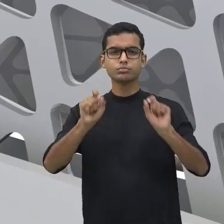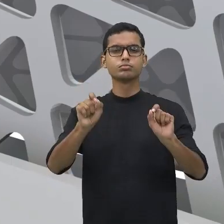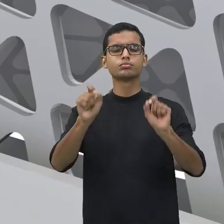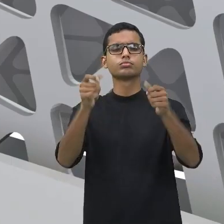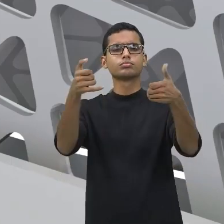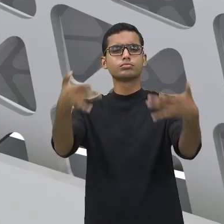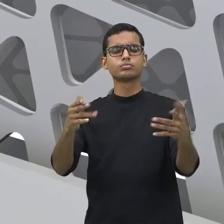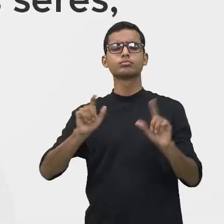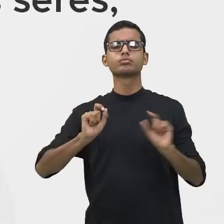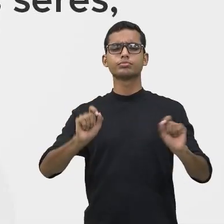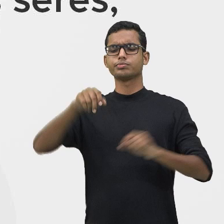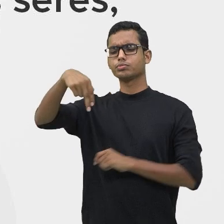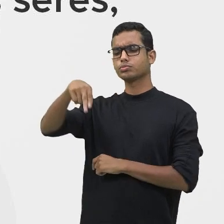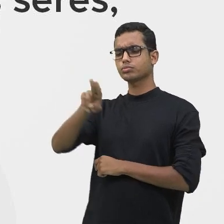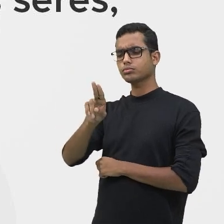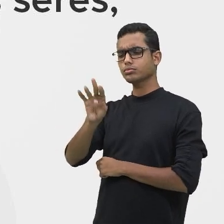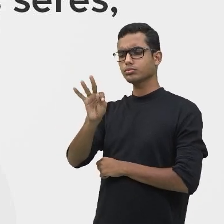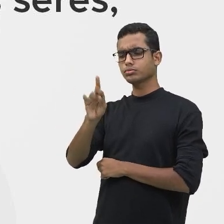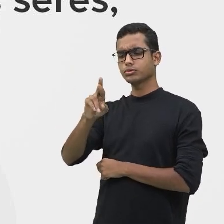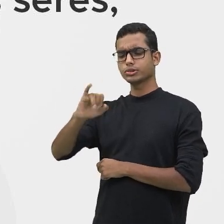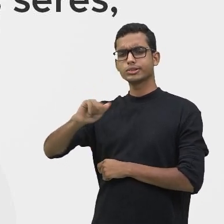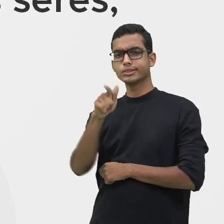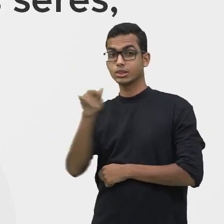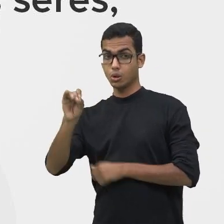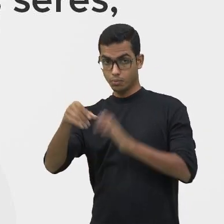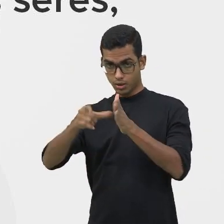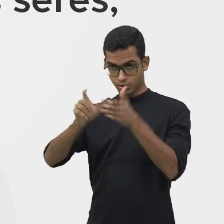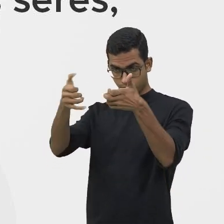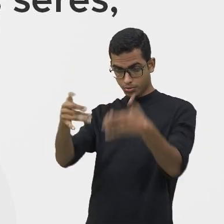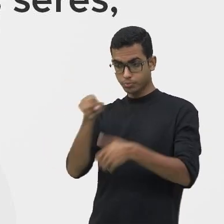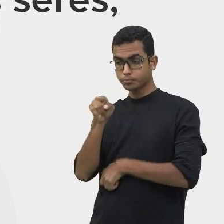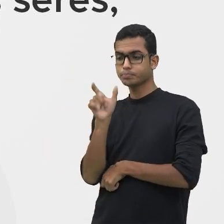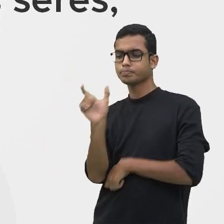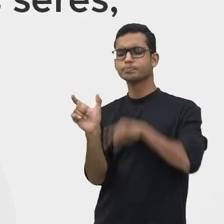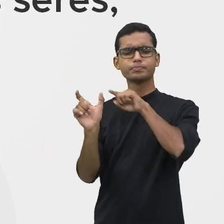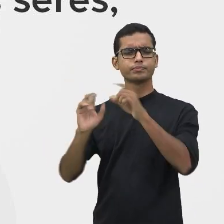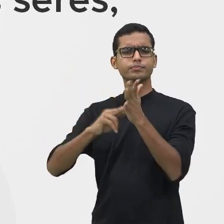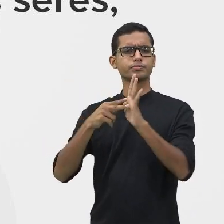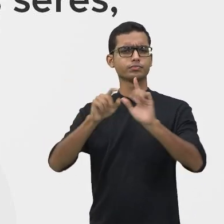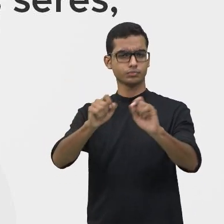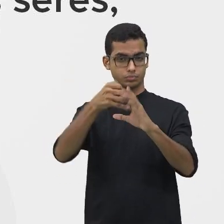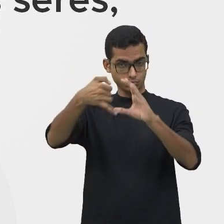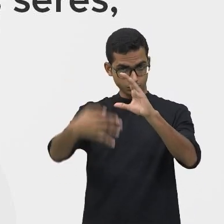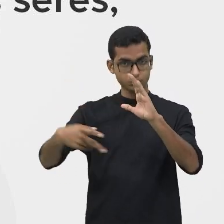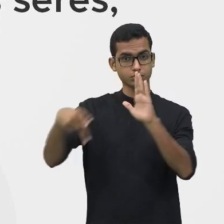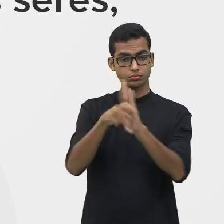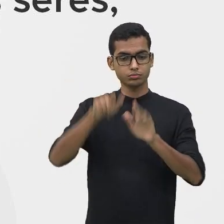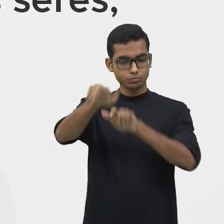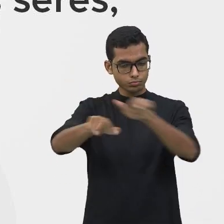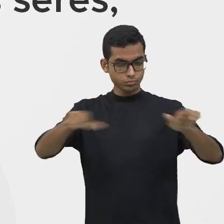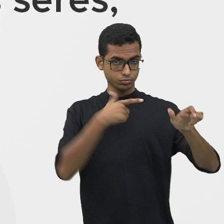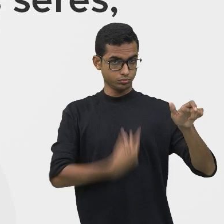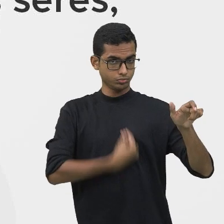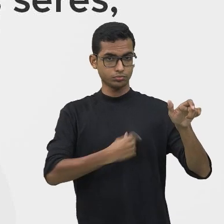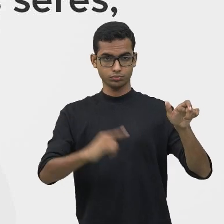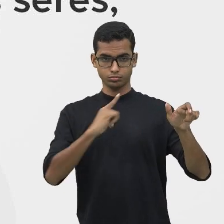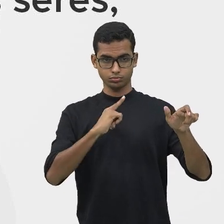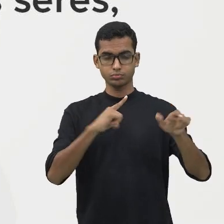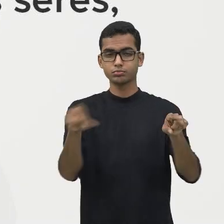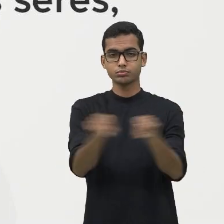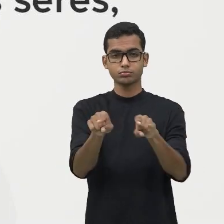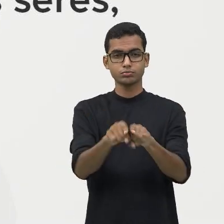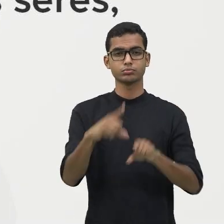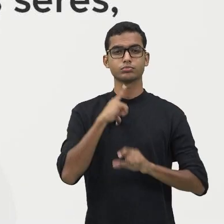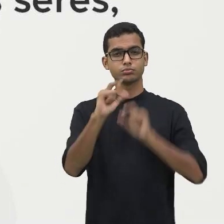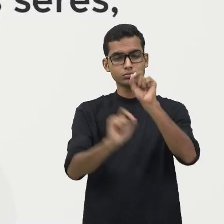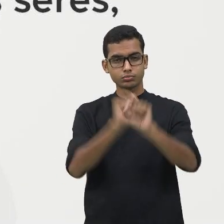nutrição. O que é nutrição? Nutrição é uma característica de todos os seres vivos. Todos os seres vivos, eles